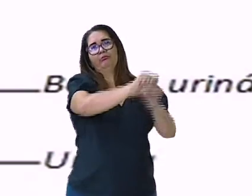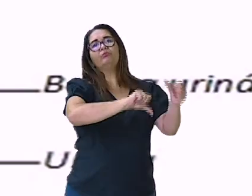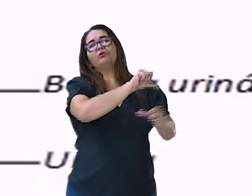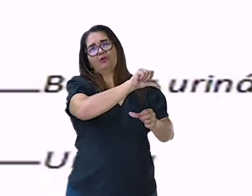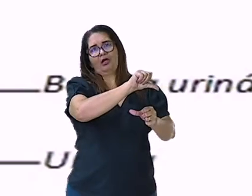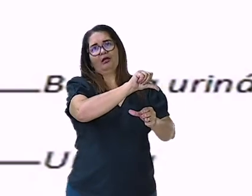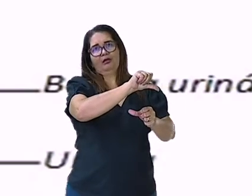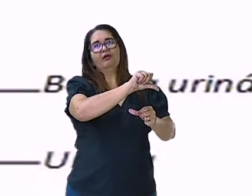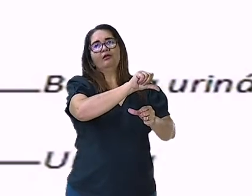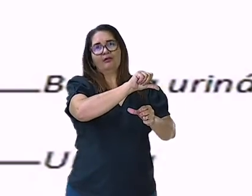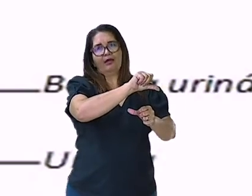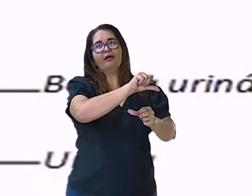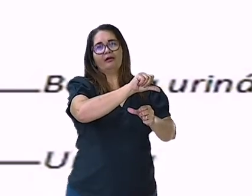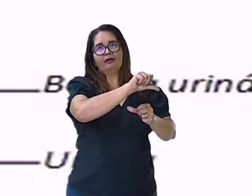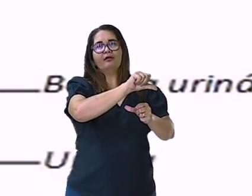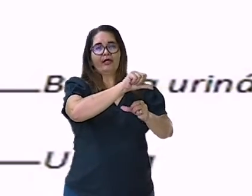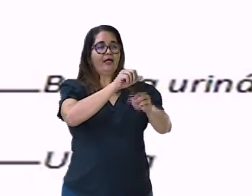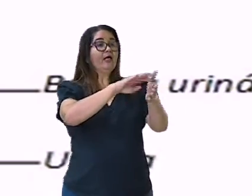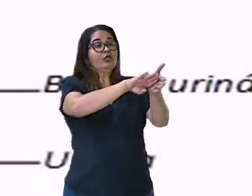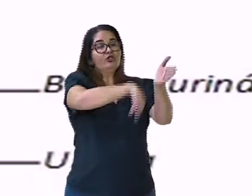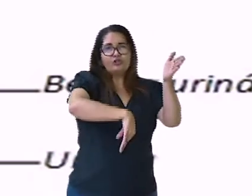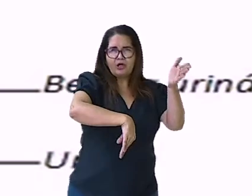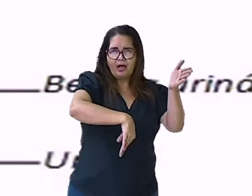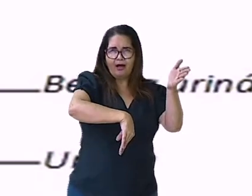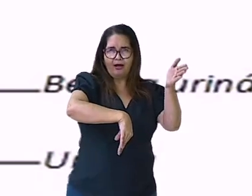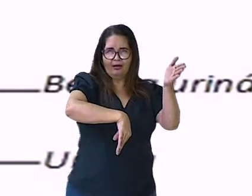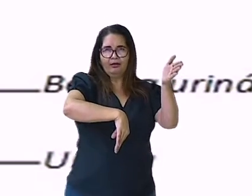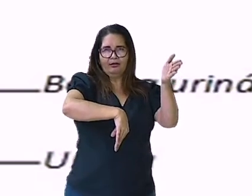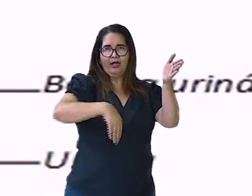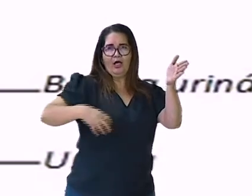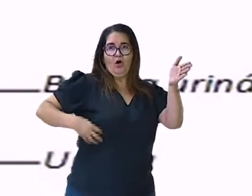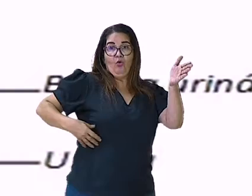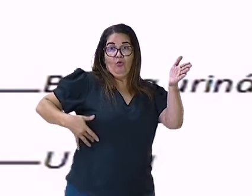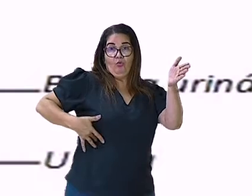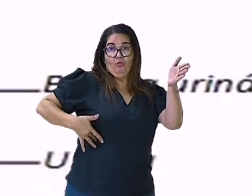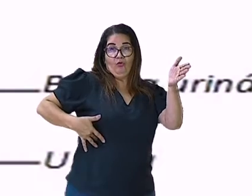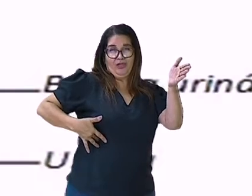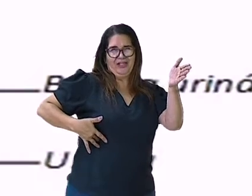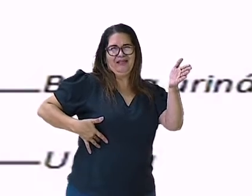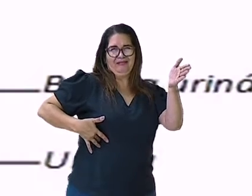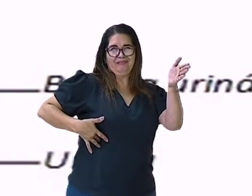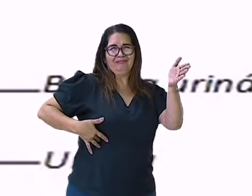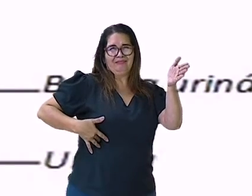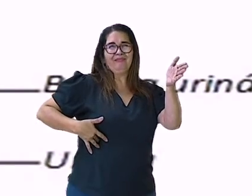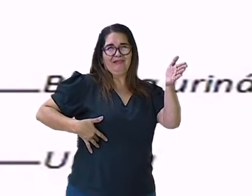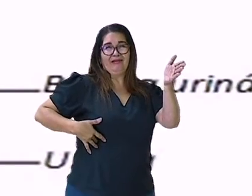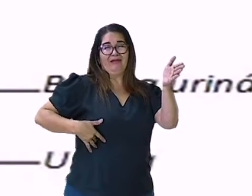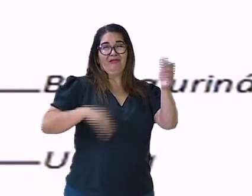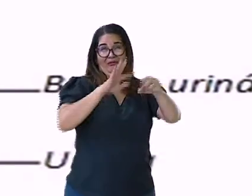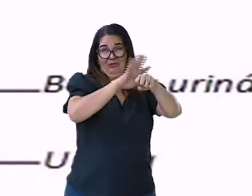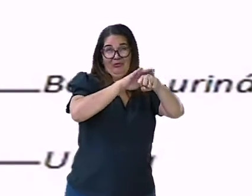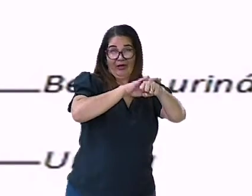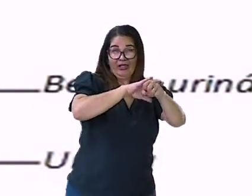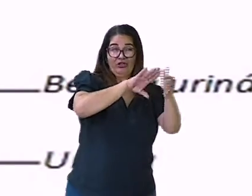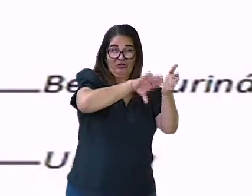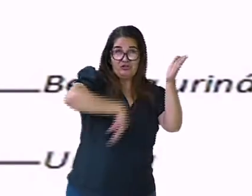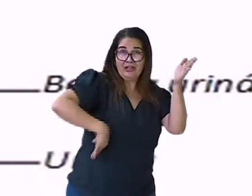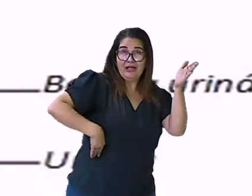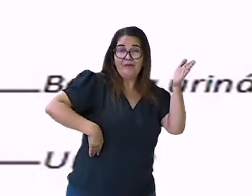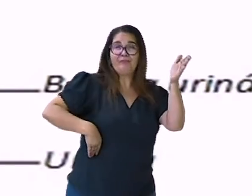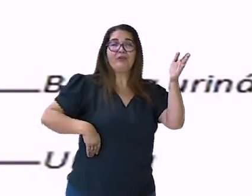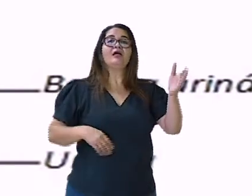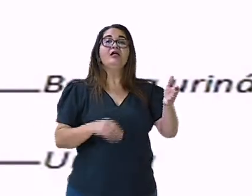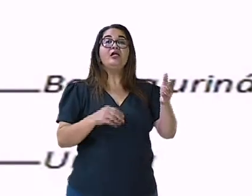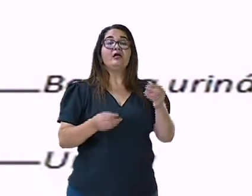essa condição da pressão arterial do nosso corpo. Ele vai trazer a questão do ácido do